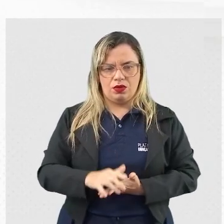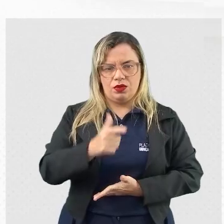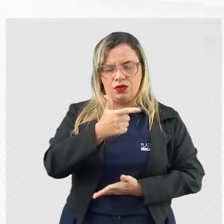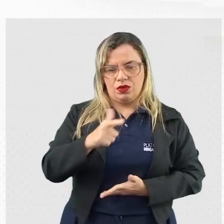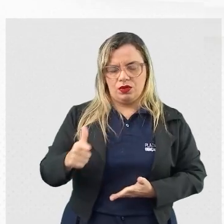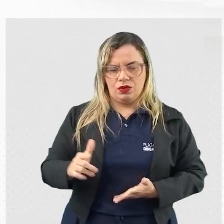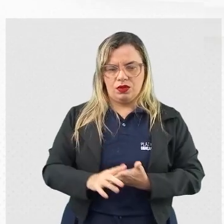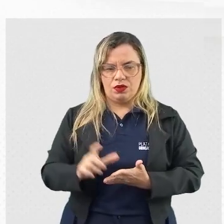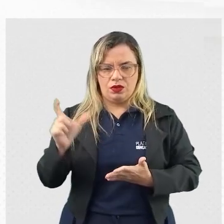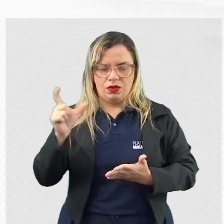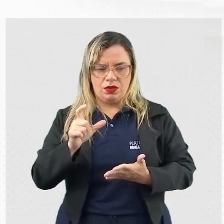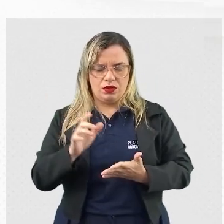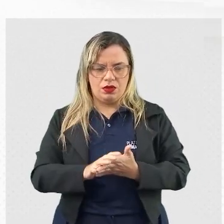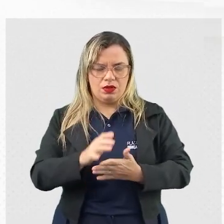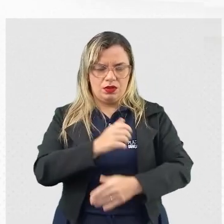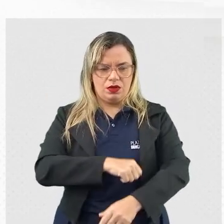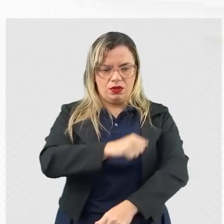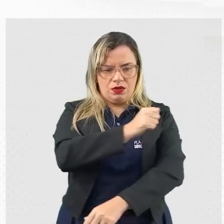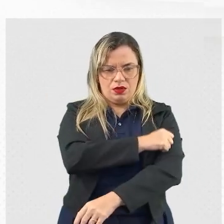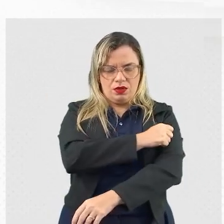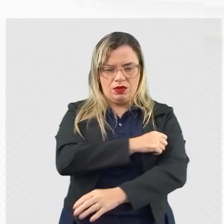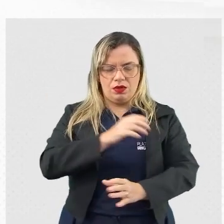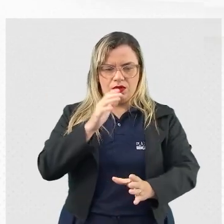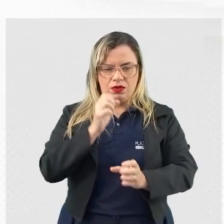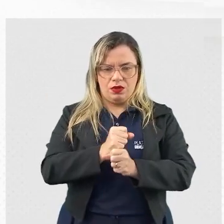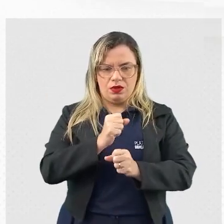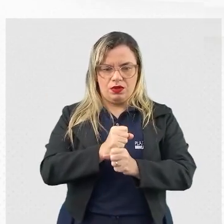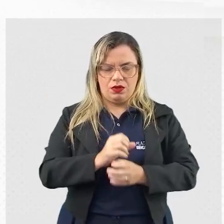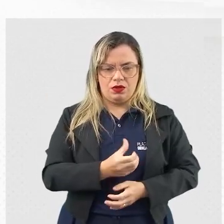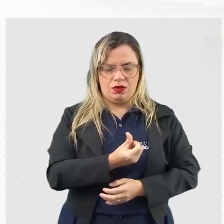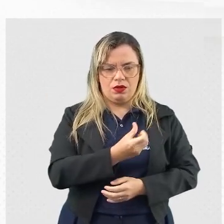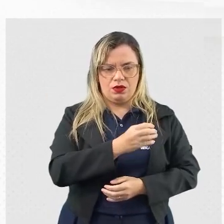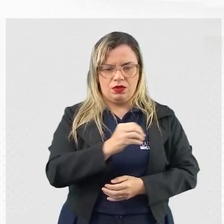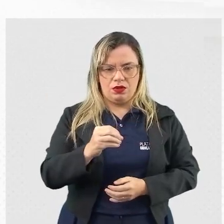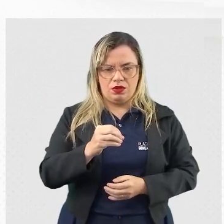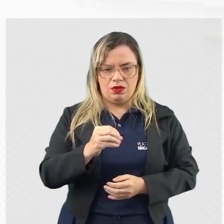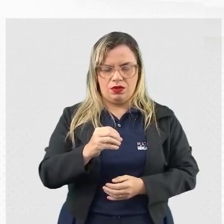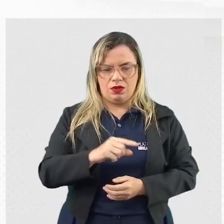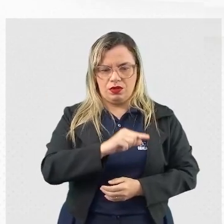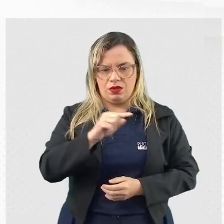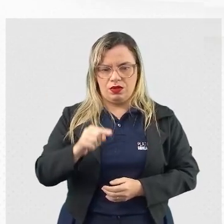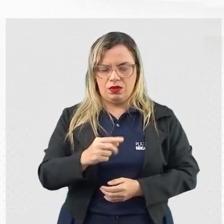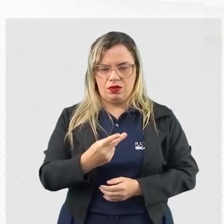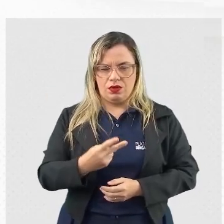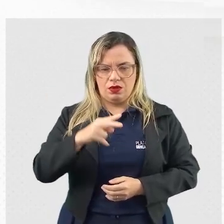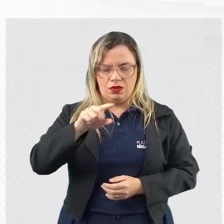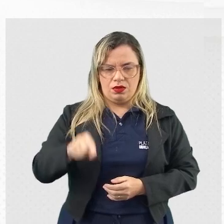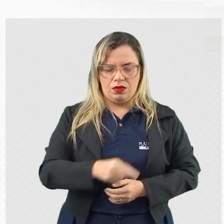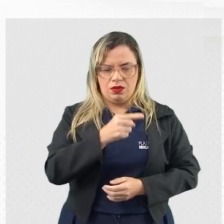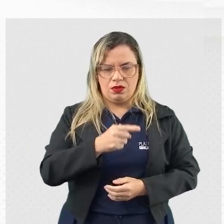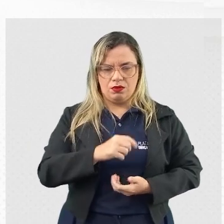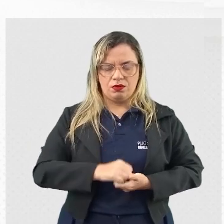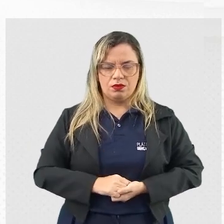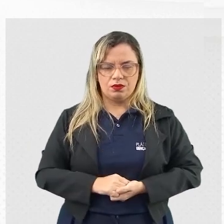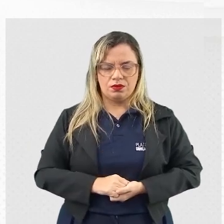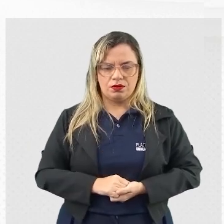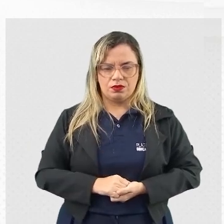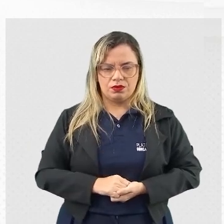carteira de estudante. Então vamos calcular quanto é 60% de 2.000, né? Paremos aqui 2.000